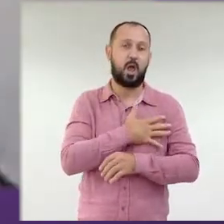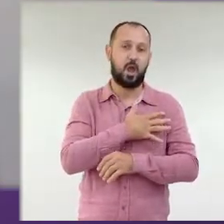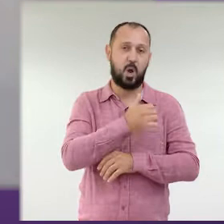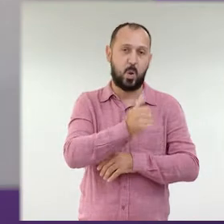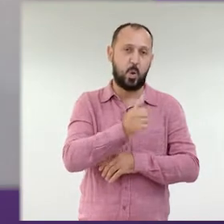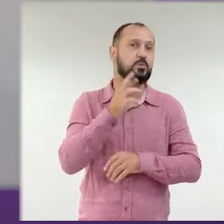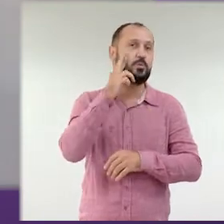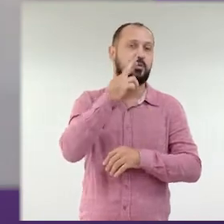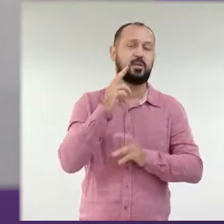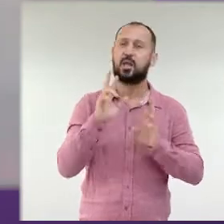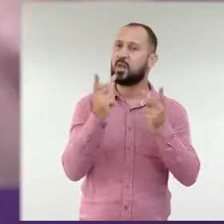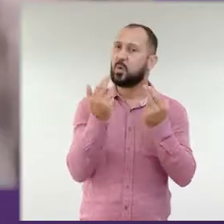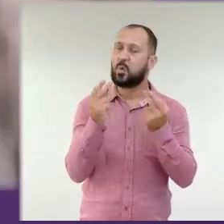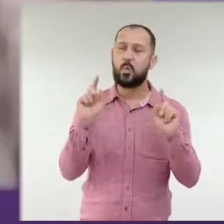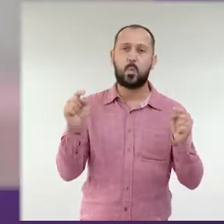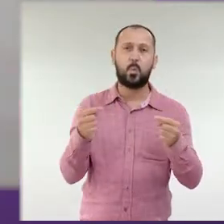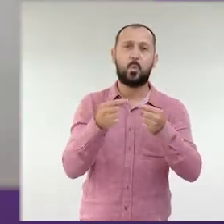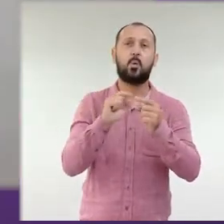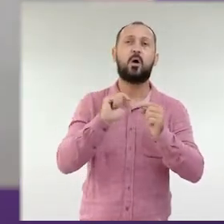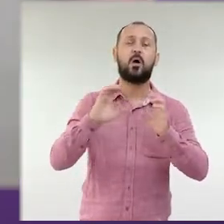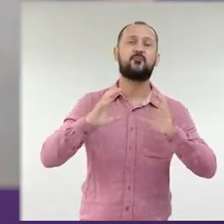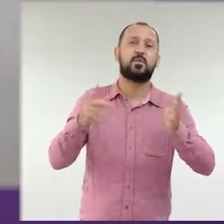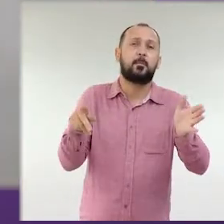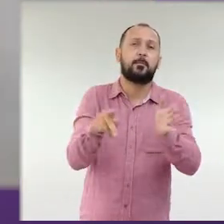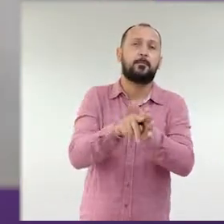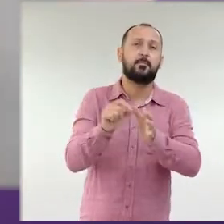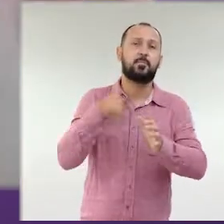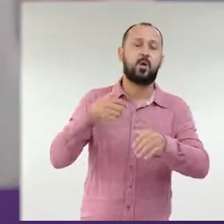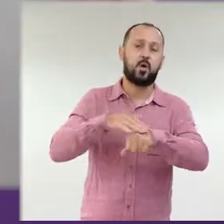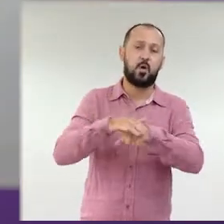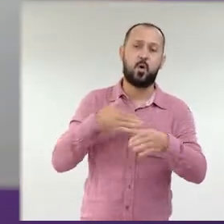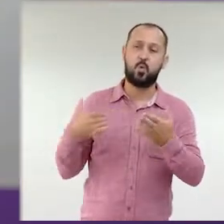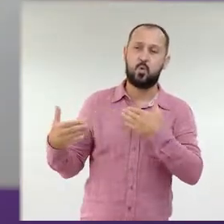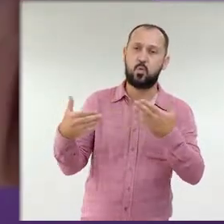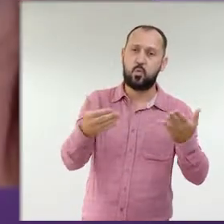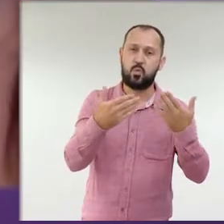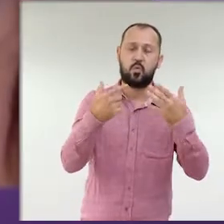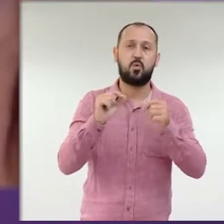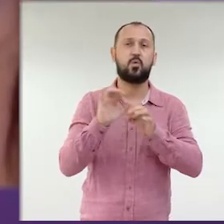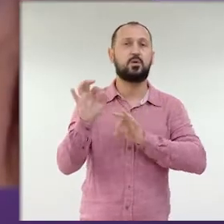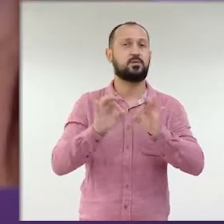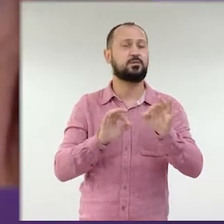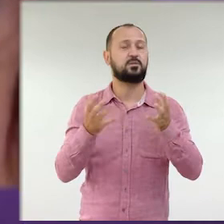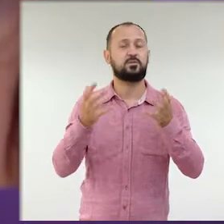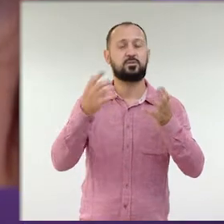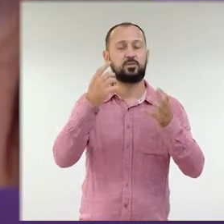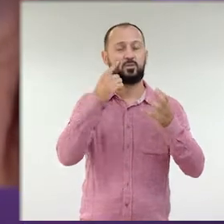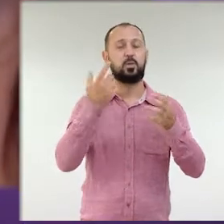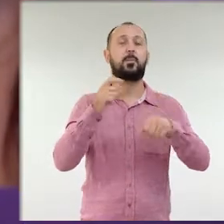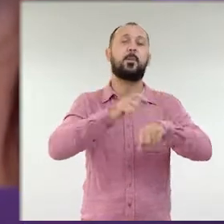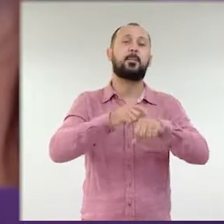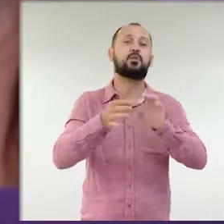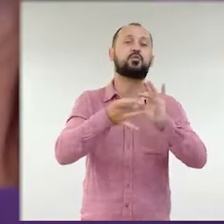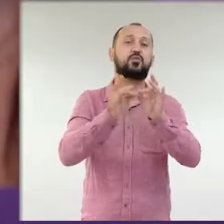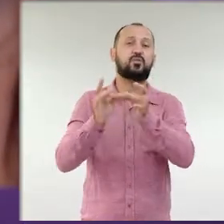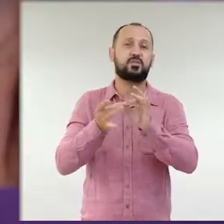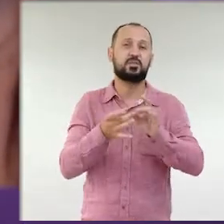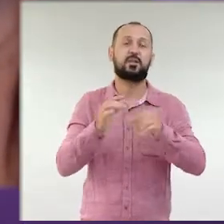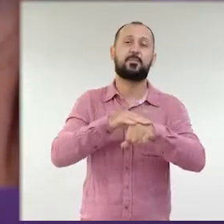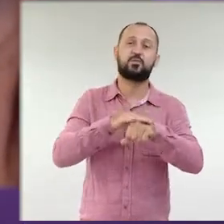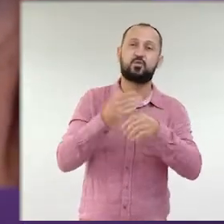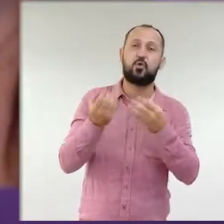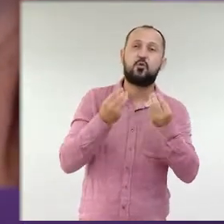na mesma toada. Eventos virtuais, rodas de conversa, workshops, esse desafio da